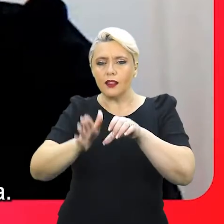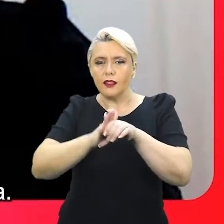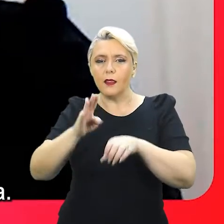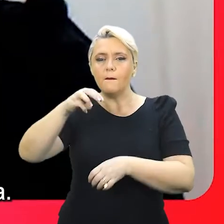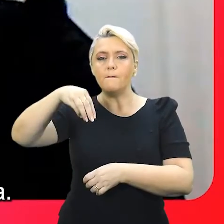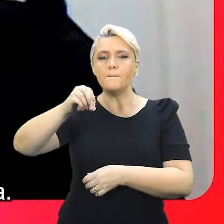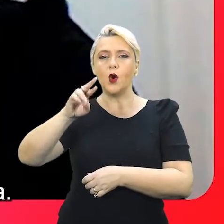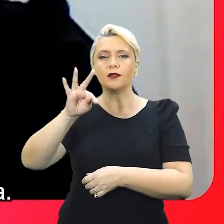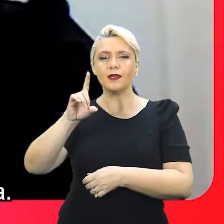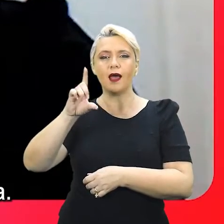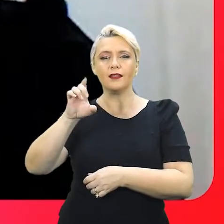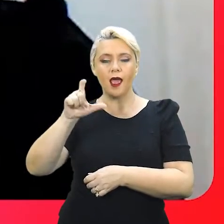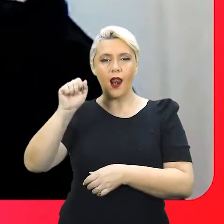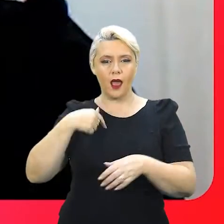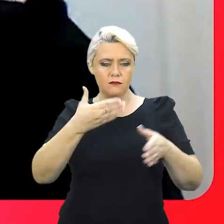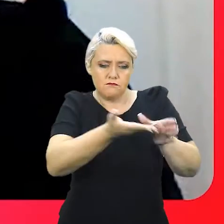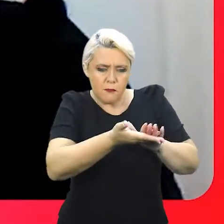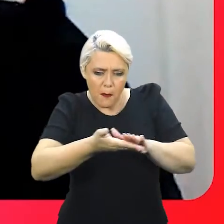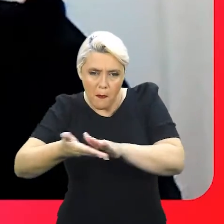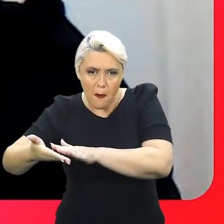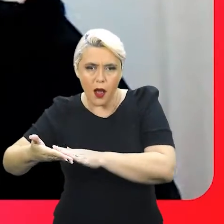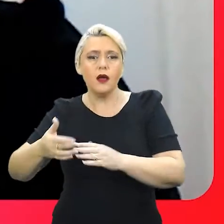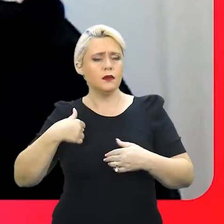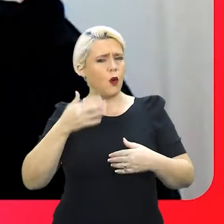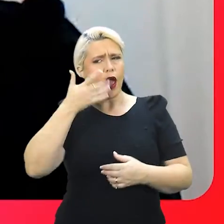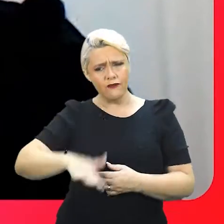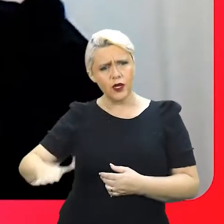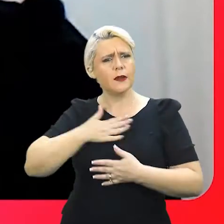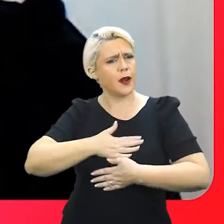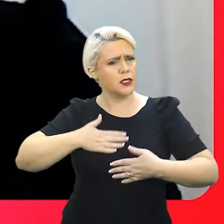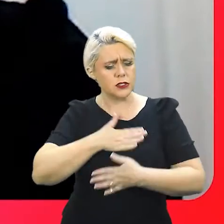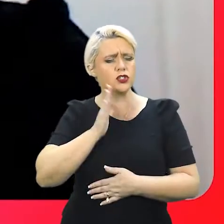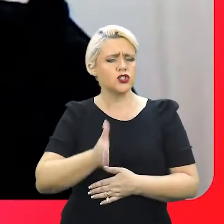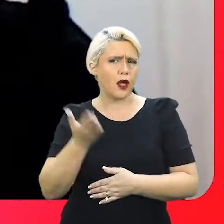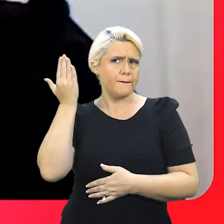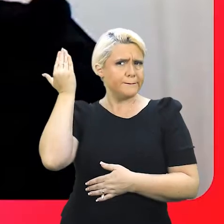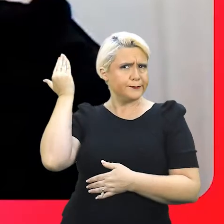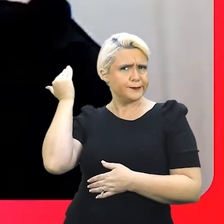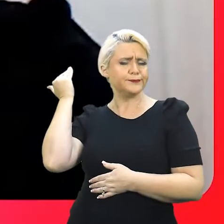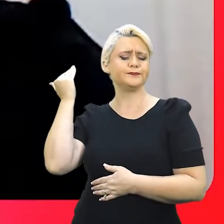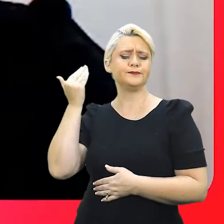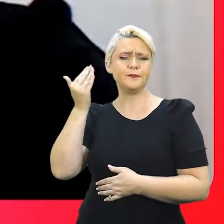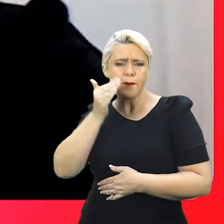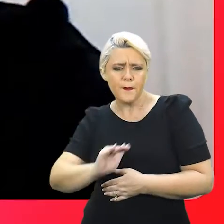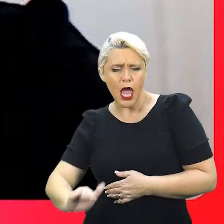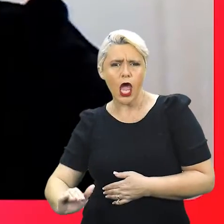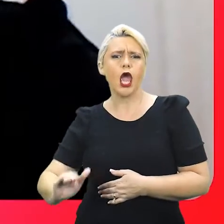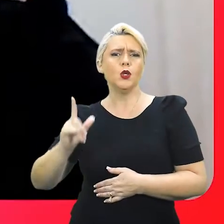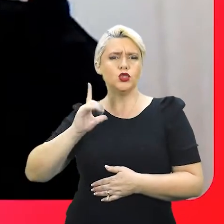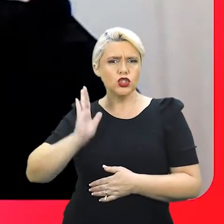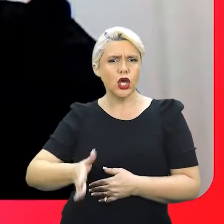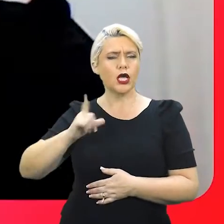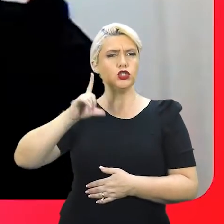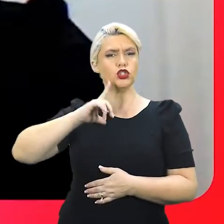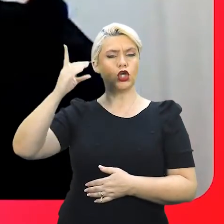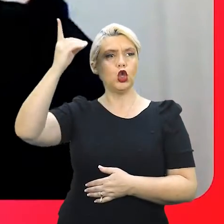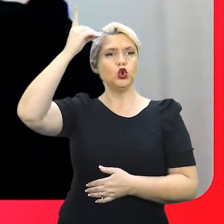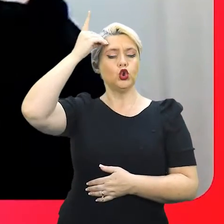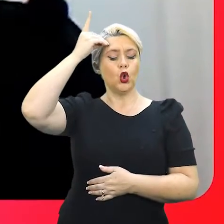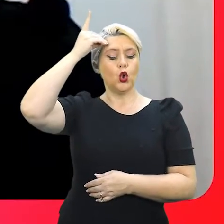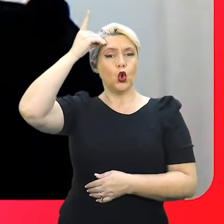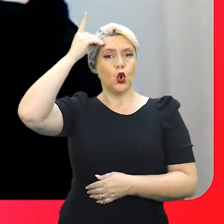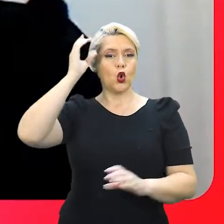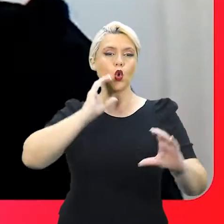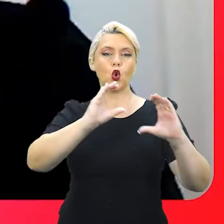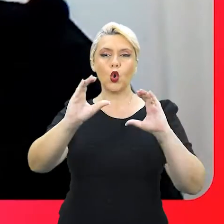infância prazerosa e já bem pequeno tinha o dom